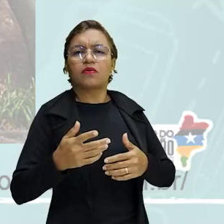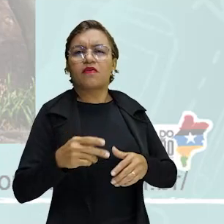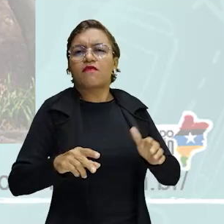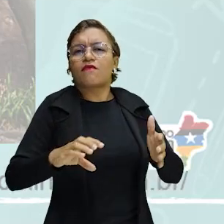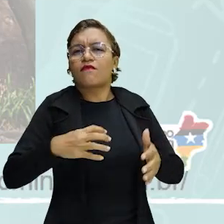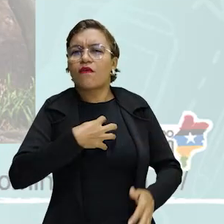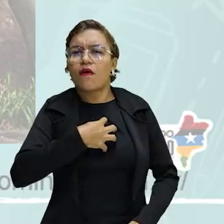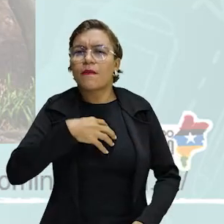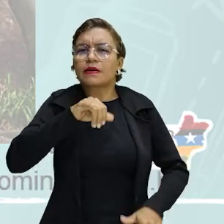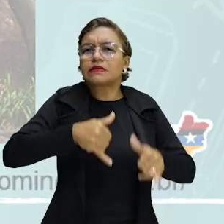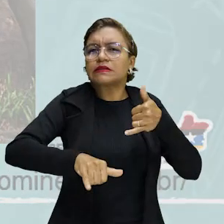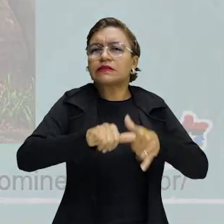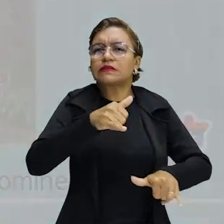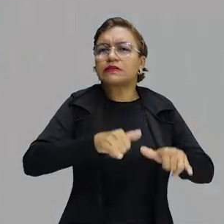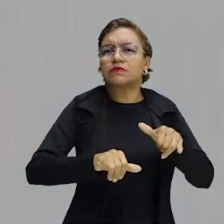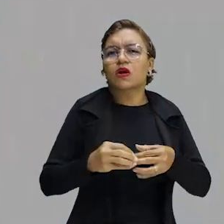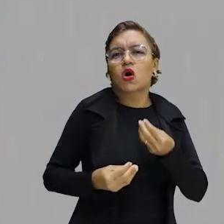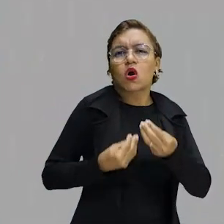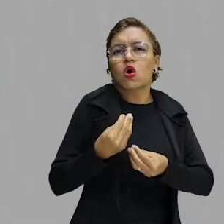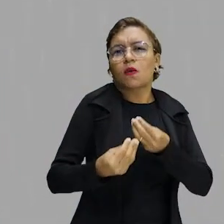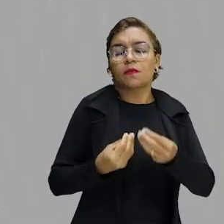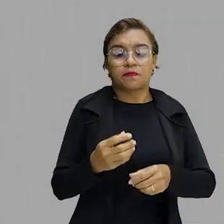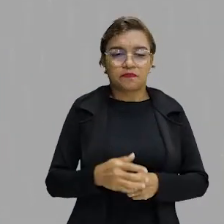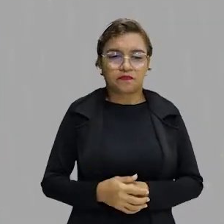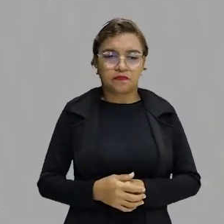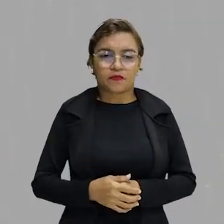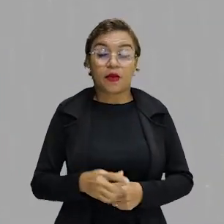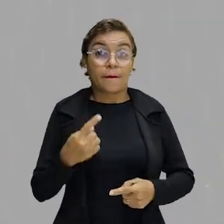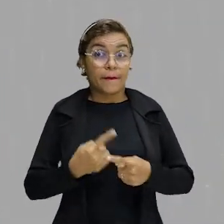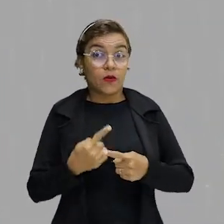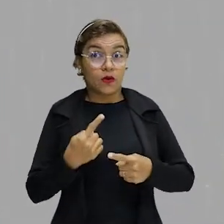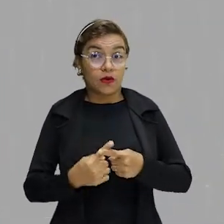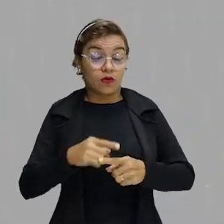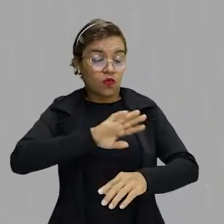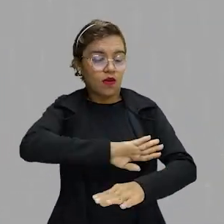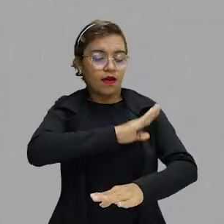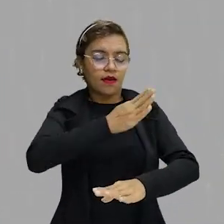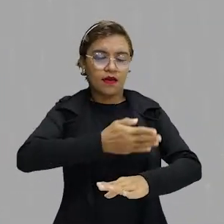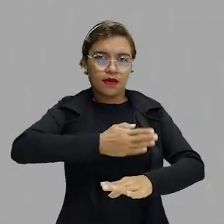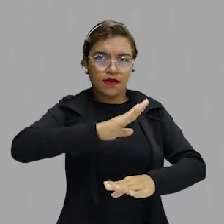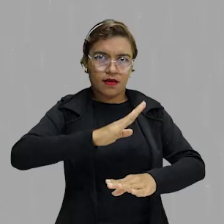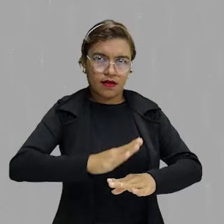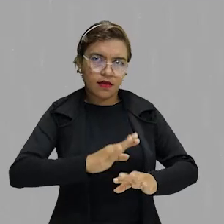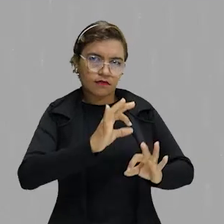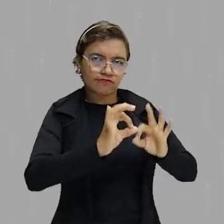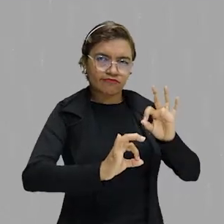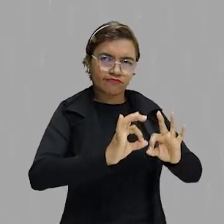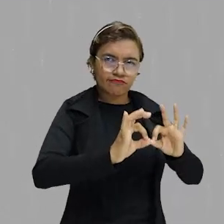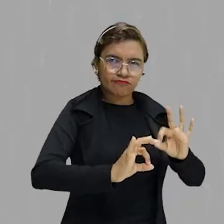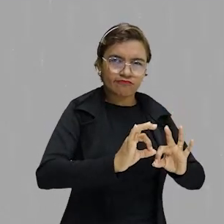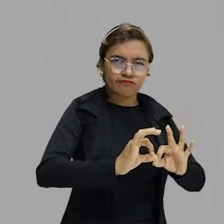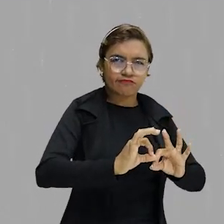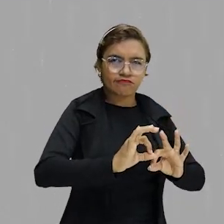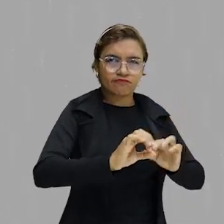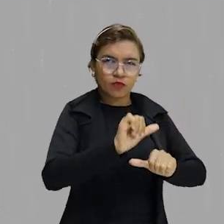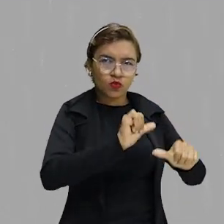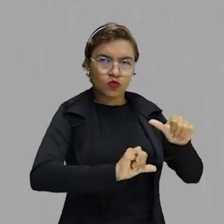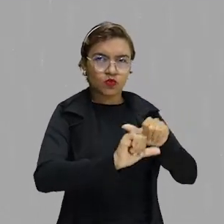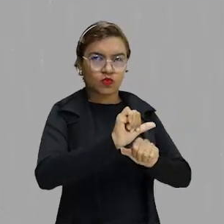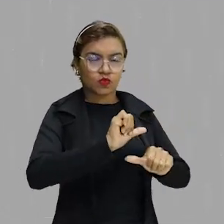química? Nada mais é, galera, do que a modelação desse relevo, ou seja, a quebra dessas rochas, com a